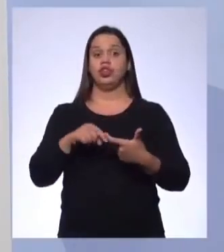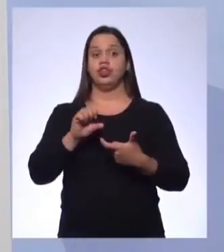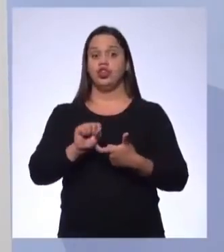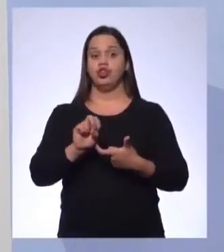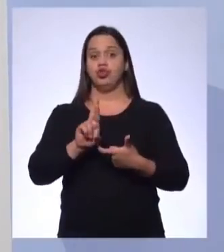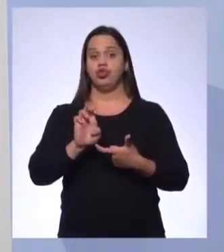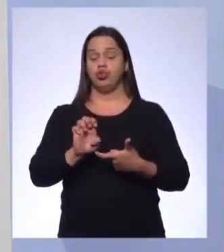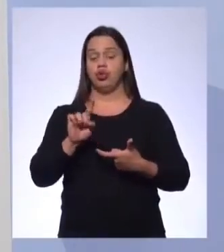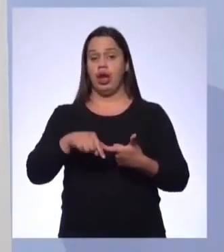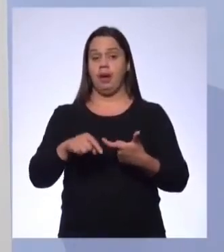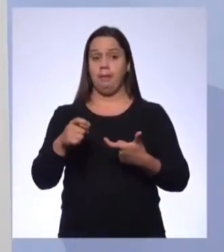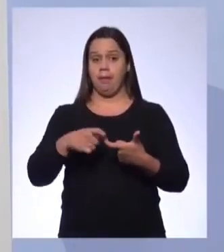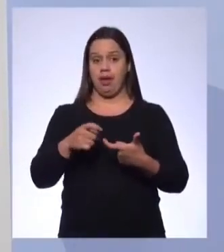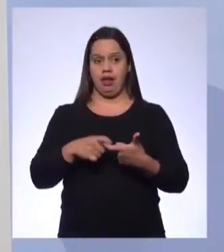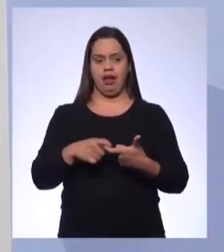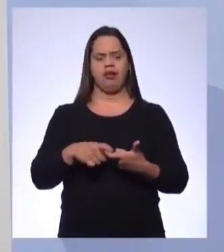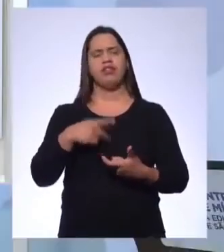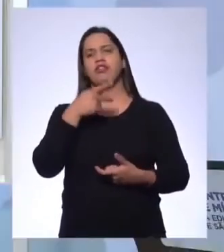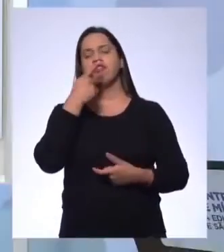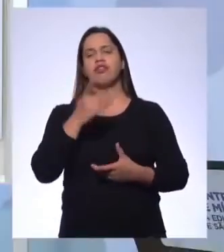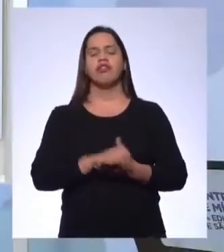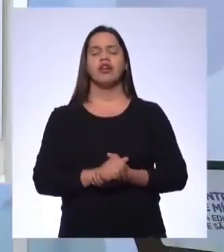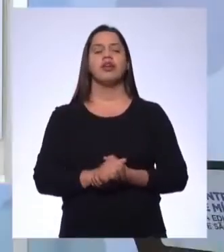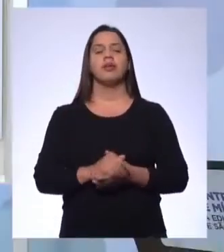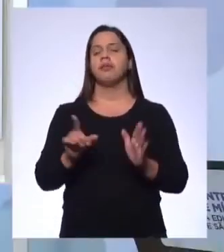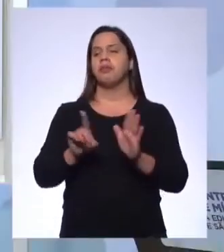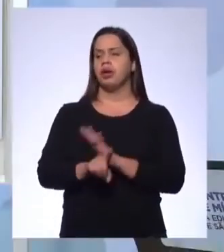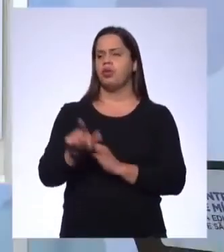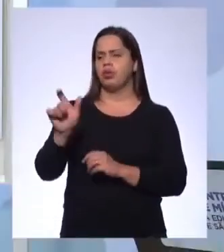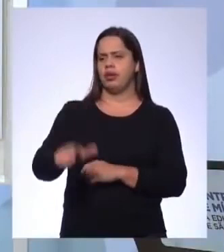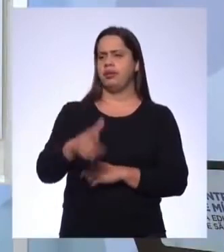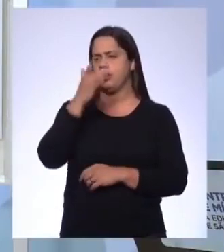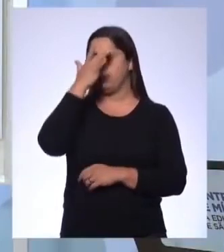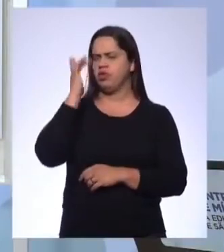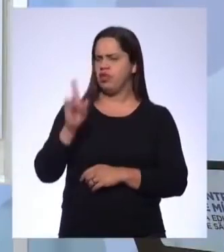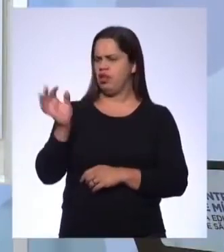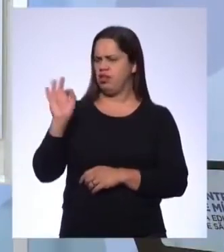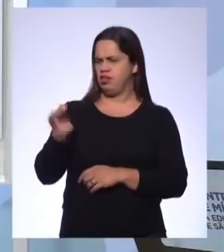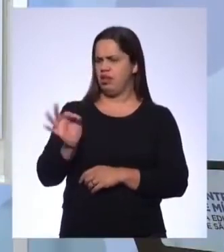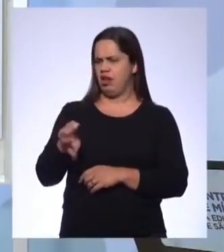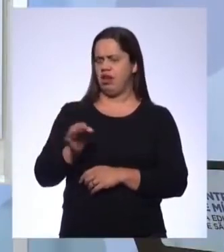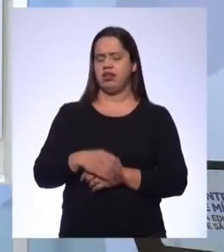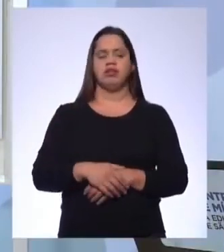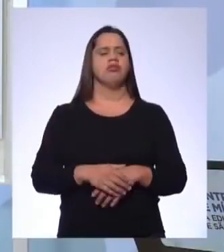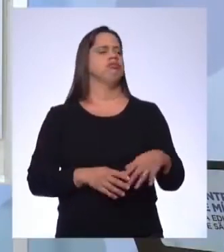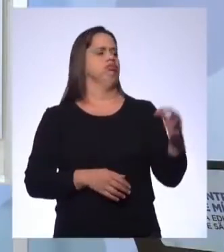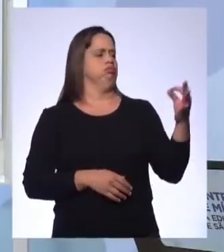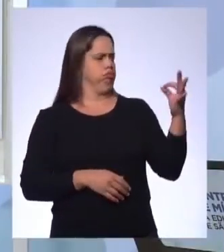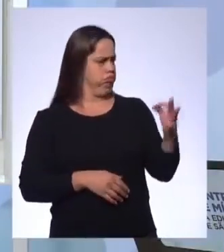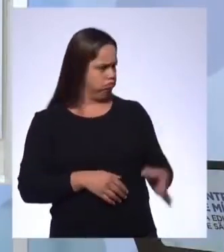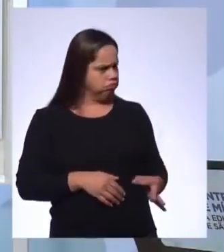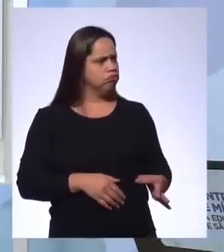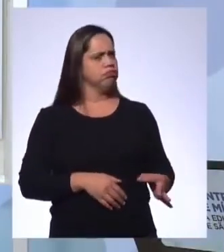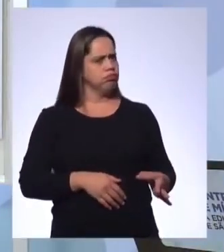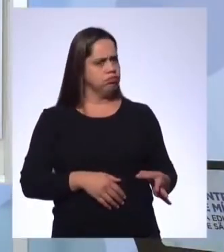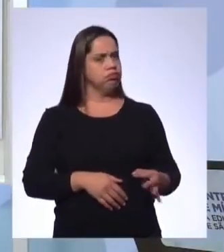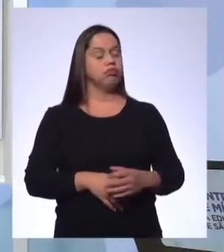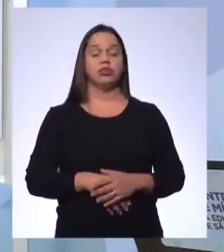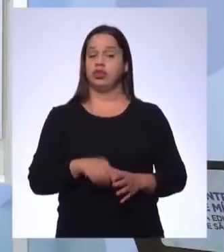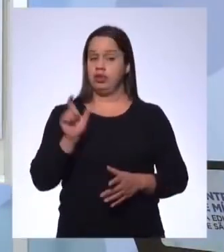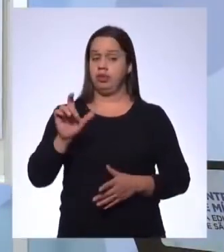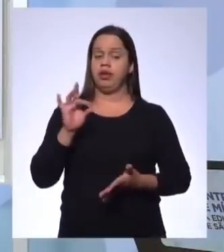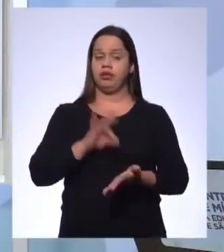Quando a gente pergunta para a pessoa, I'm right? Sure, você está certa? Com certeza, né? Então, essa palavra